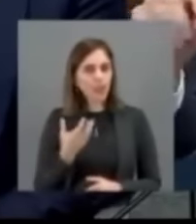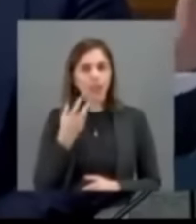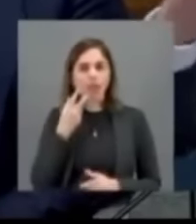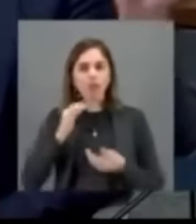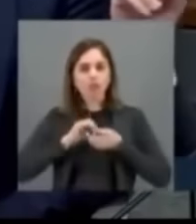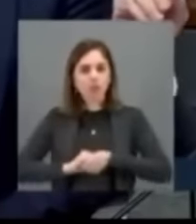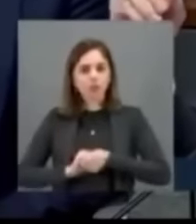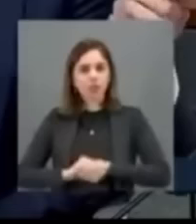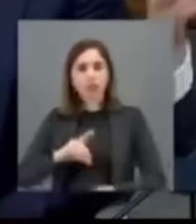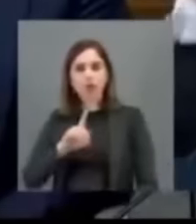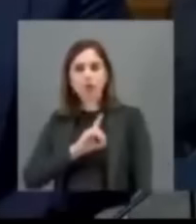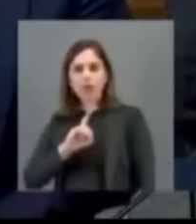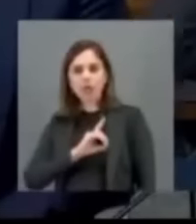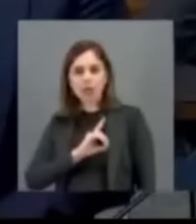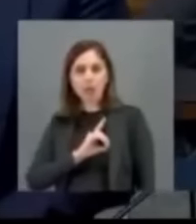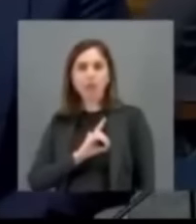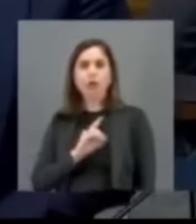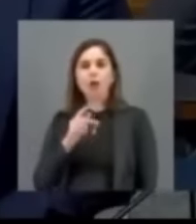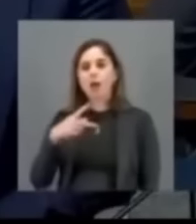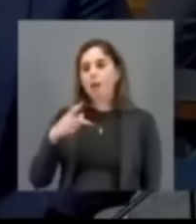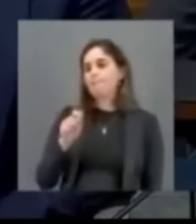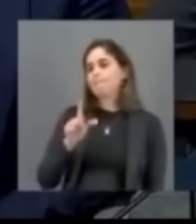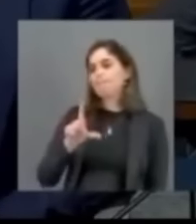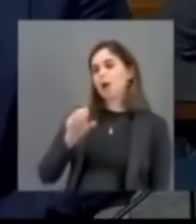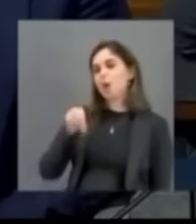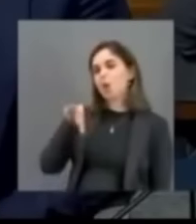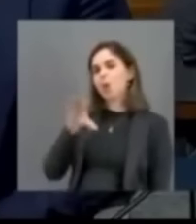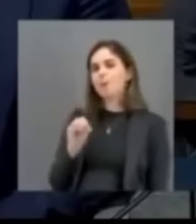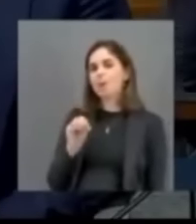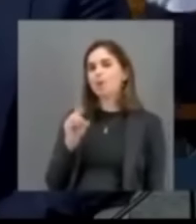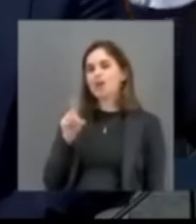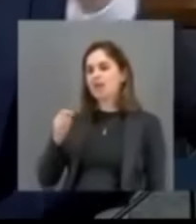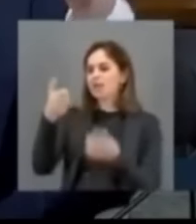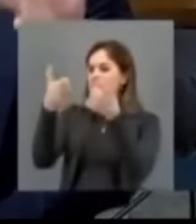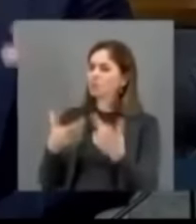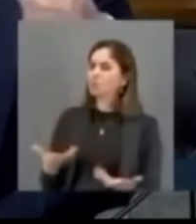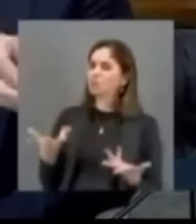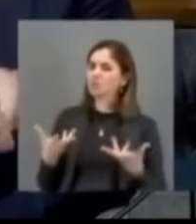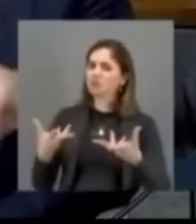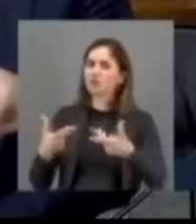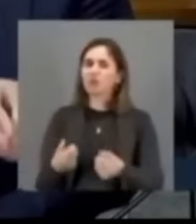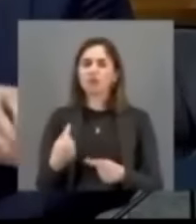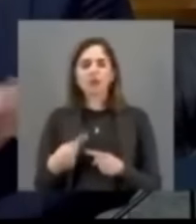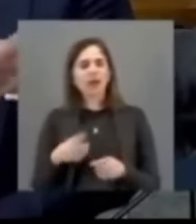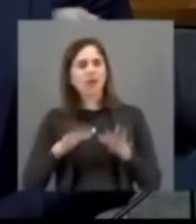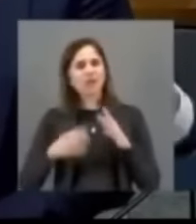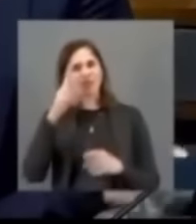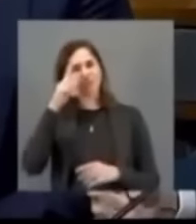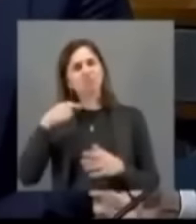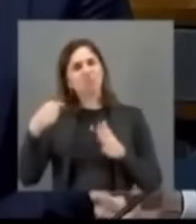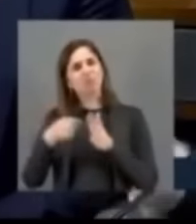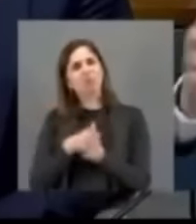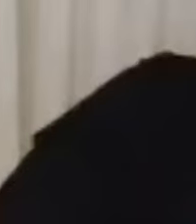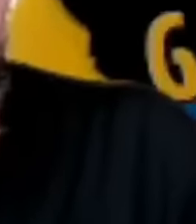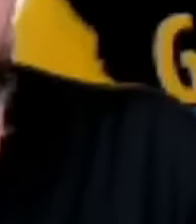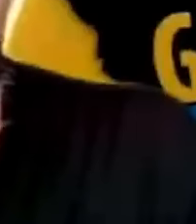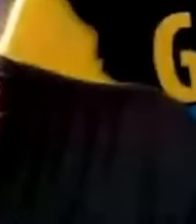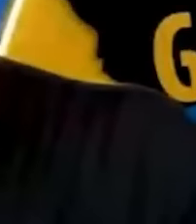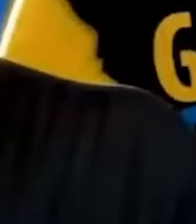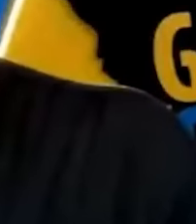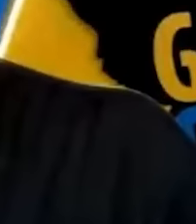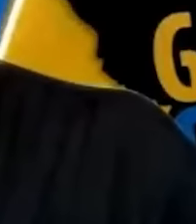bem delineado e o Pacheco tá dizendo que o Rodrigo Pacheco presidente do senado tá dizendo que o STF tá fazendo